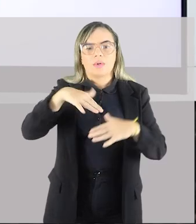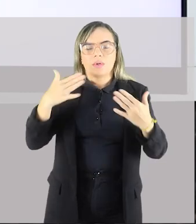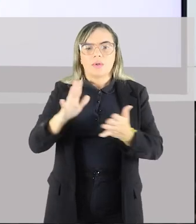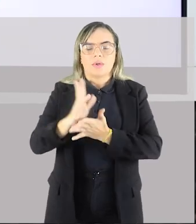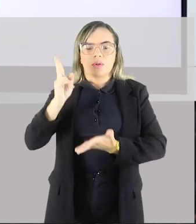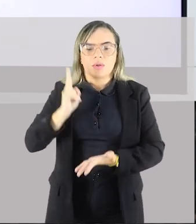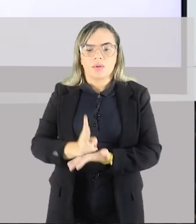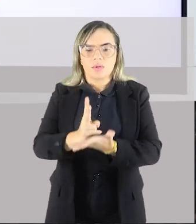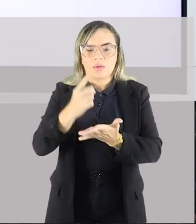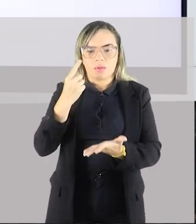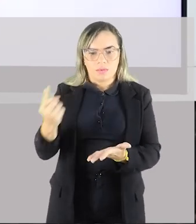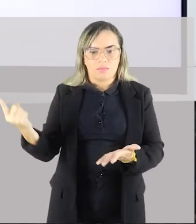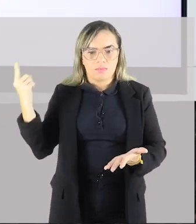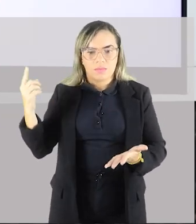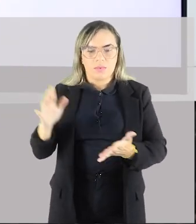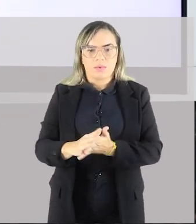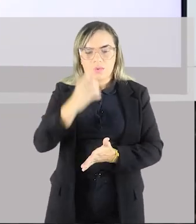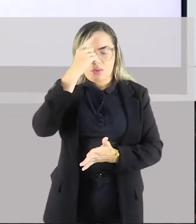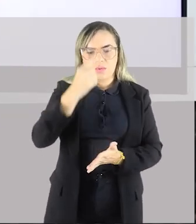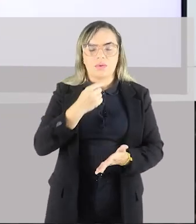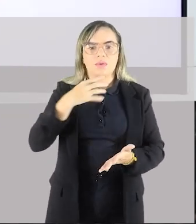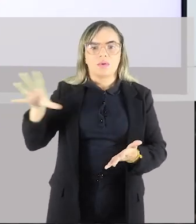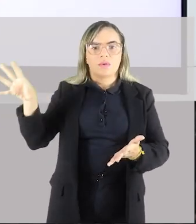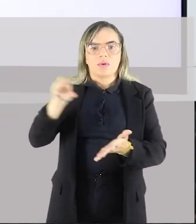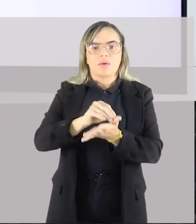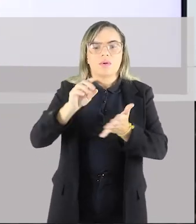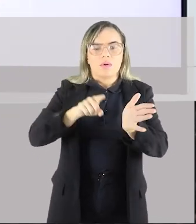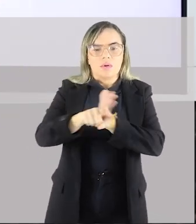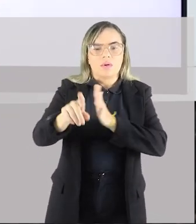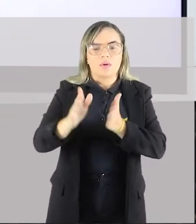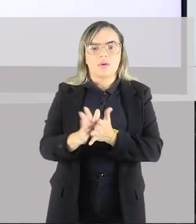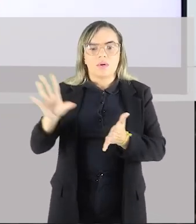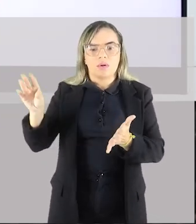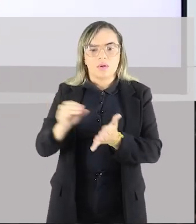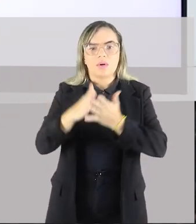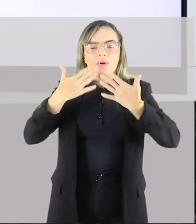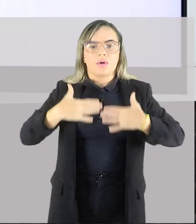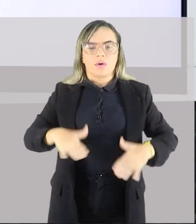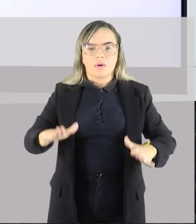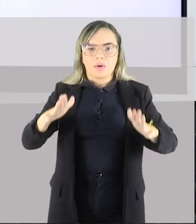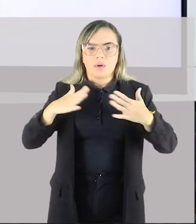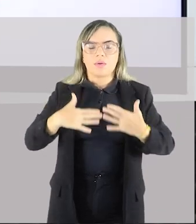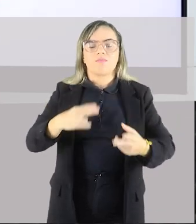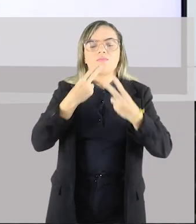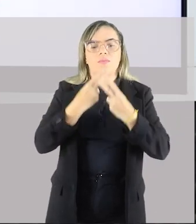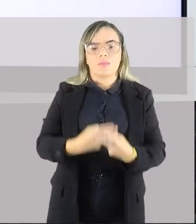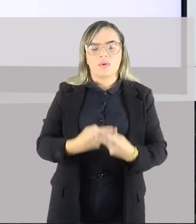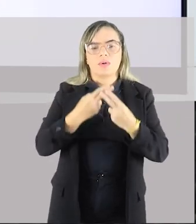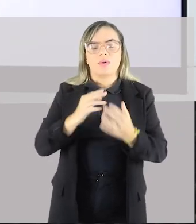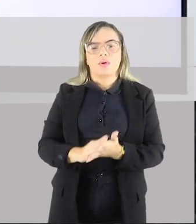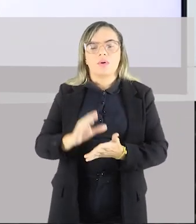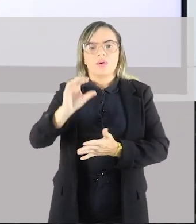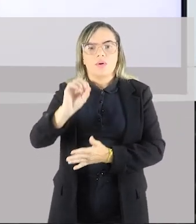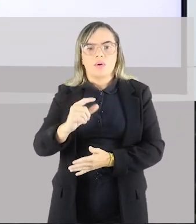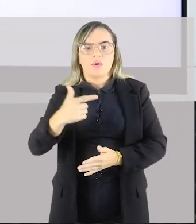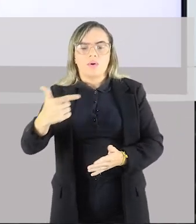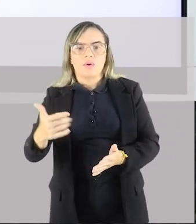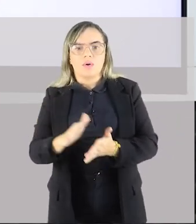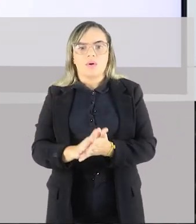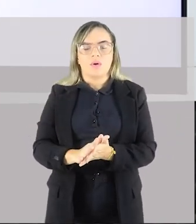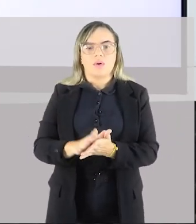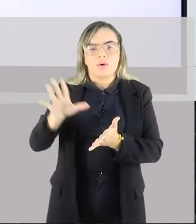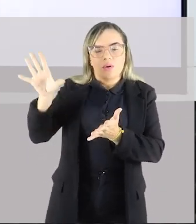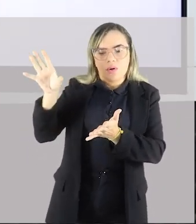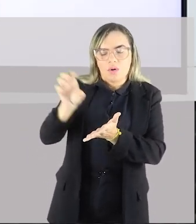sempre aparece nas nossas questões. Anota aí com muita calma e paciência. O oxigênio, ele é o